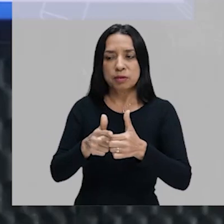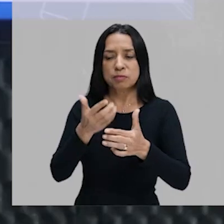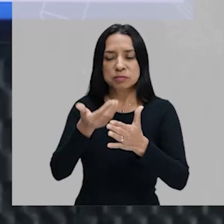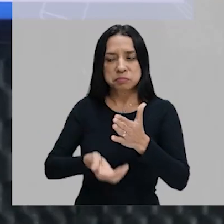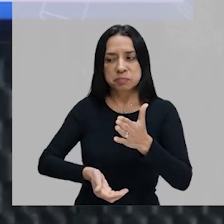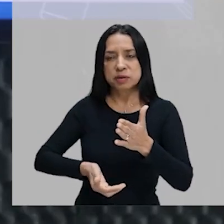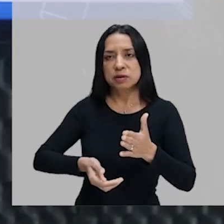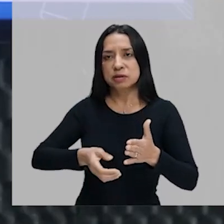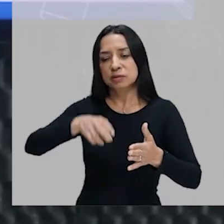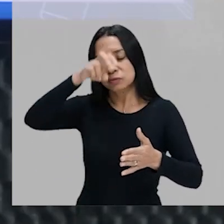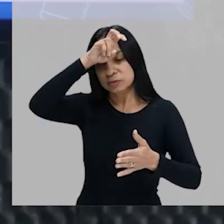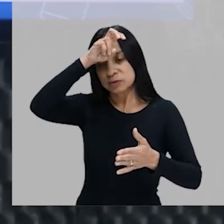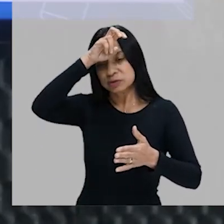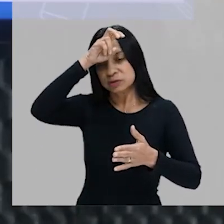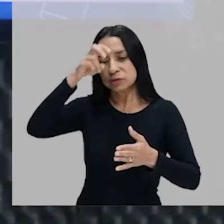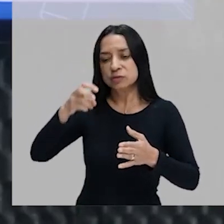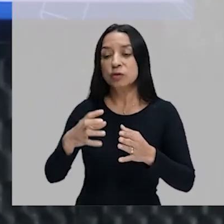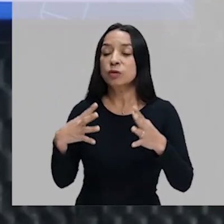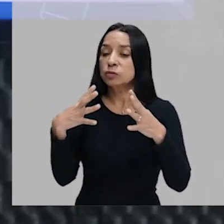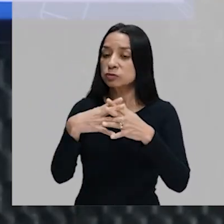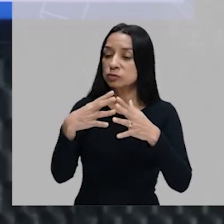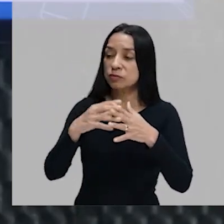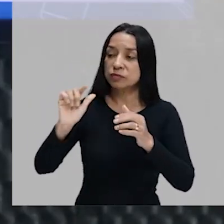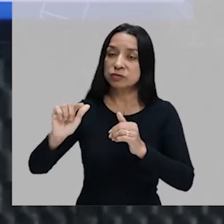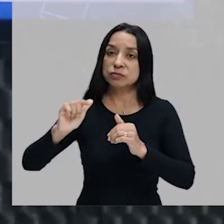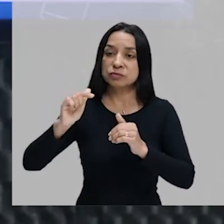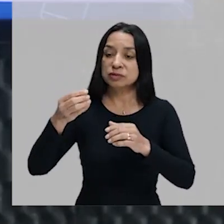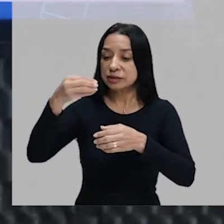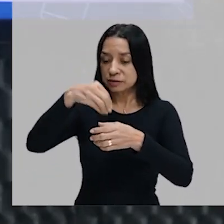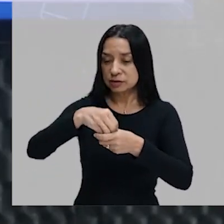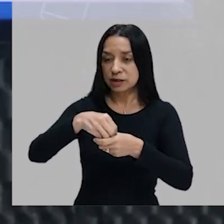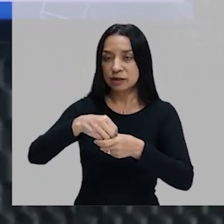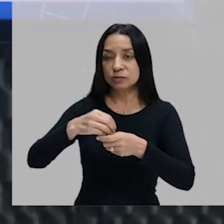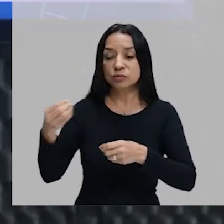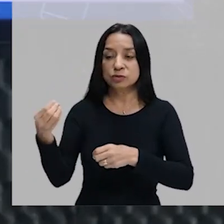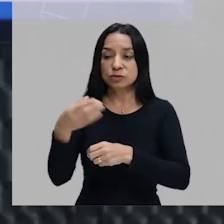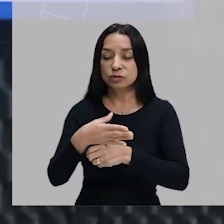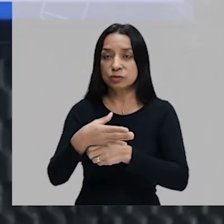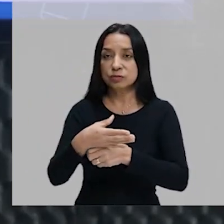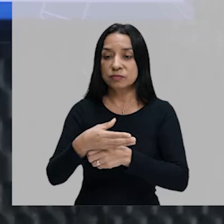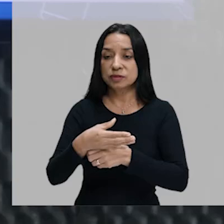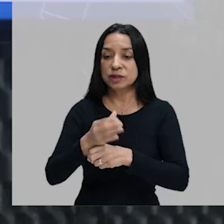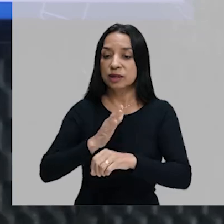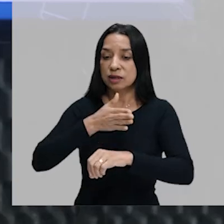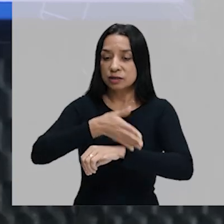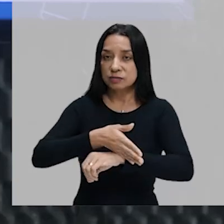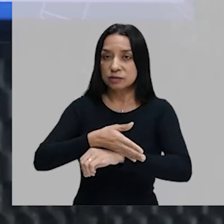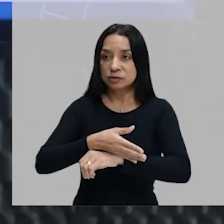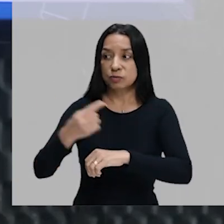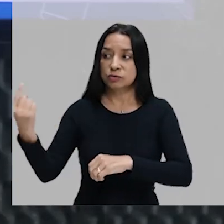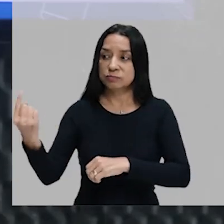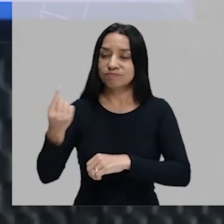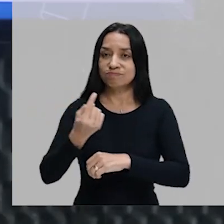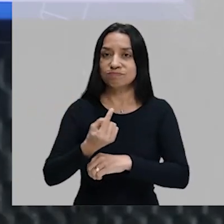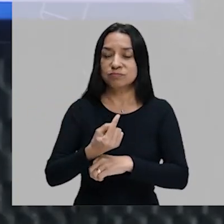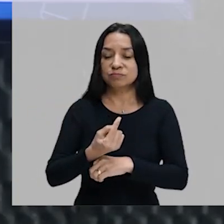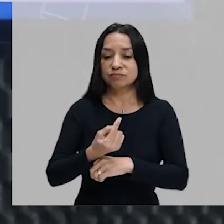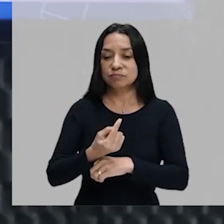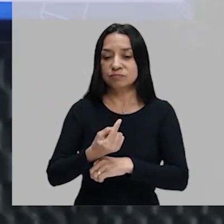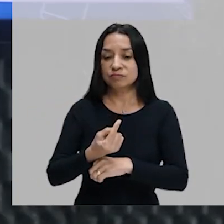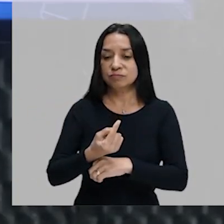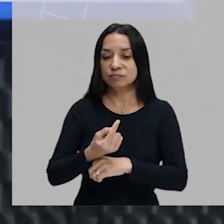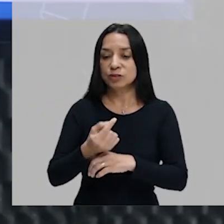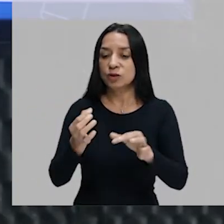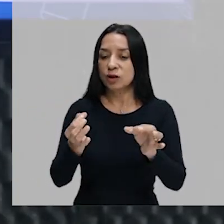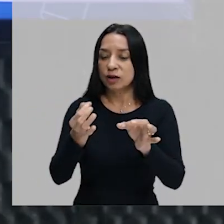internos e novas invasões externas. Conflitos internos e novas invasões externas vão levar ao fim,